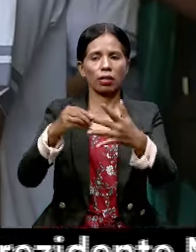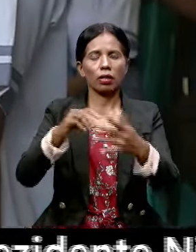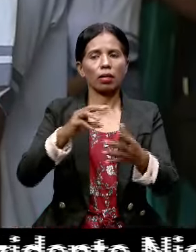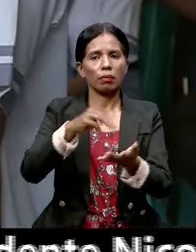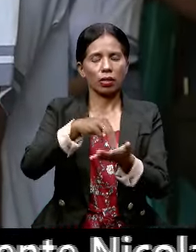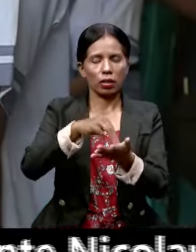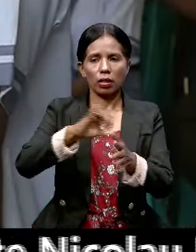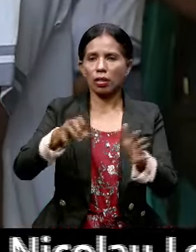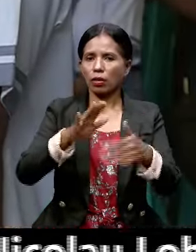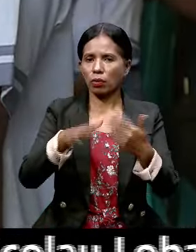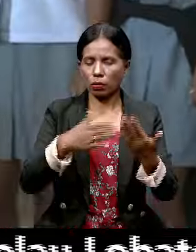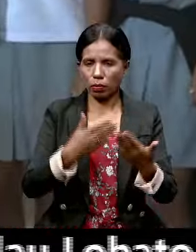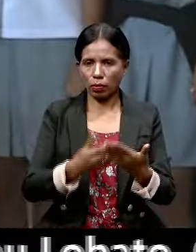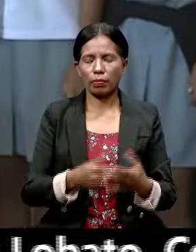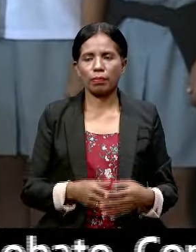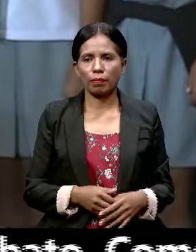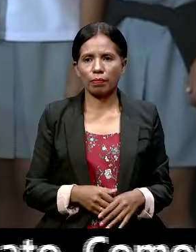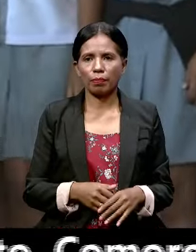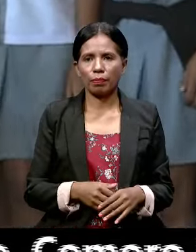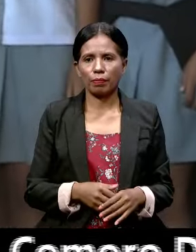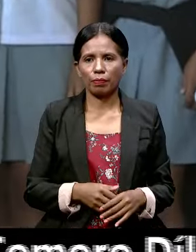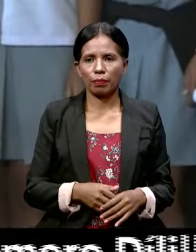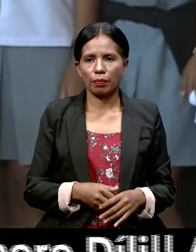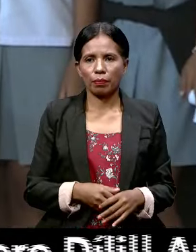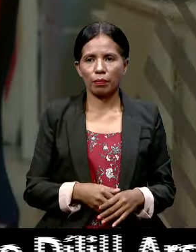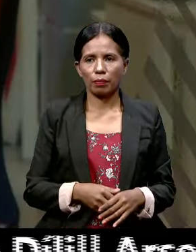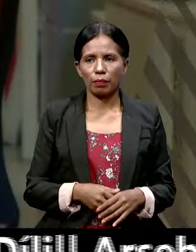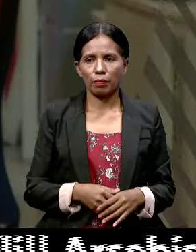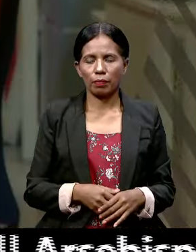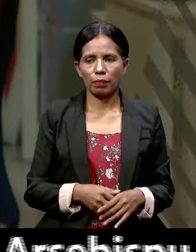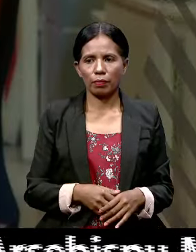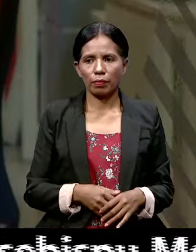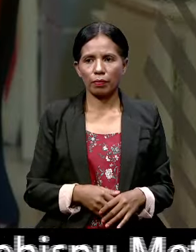sira seloc. Equipa cobertura, GMN.